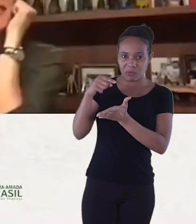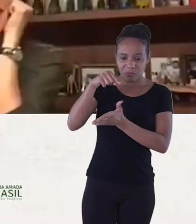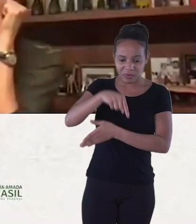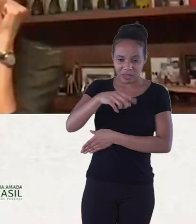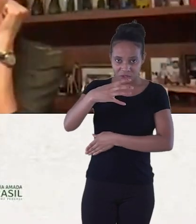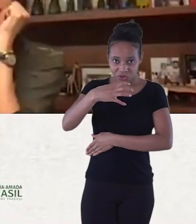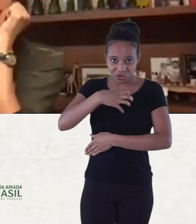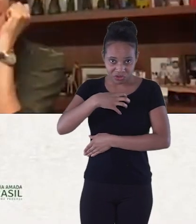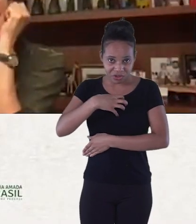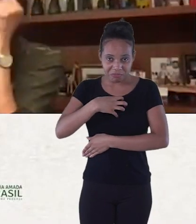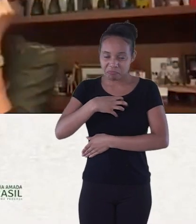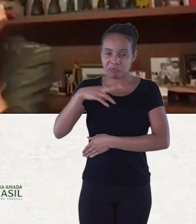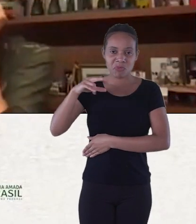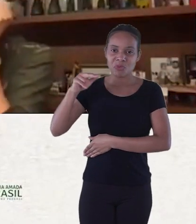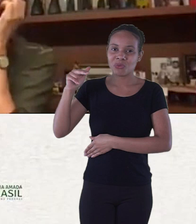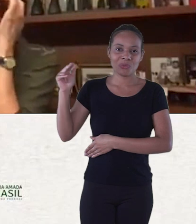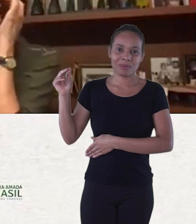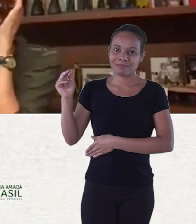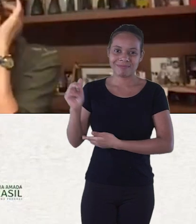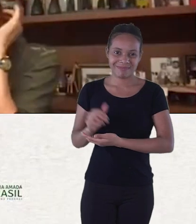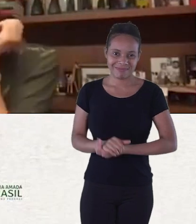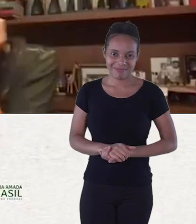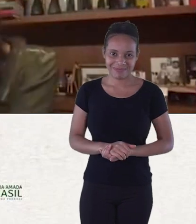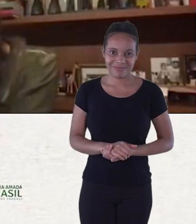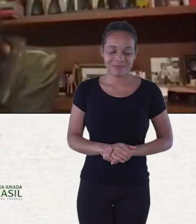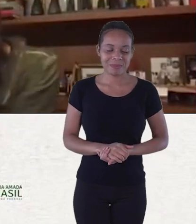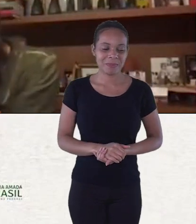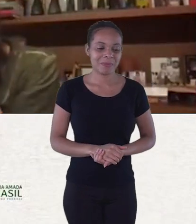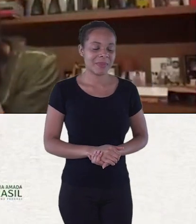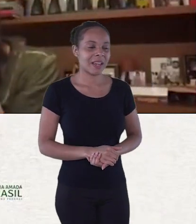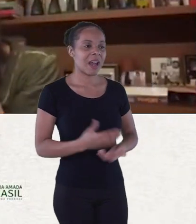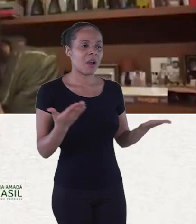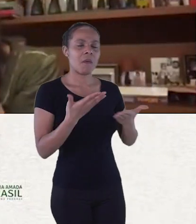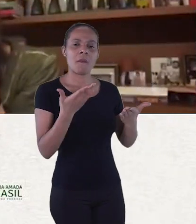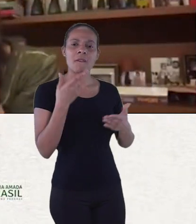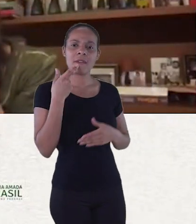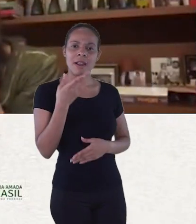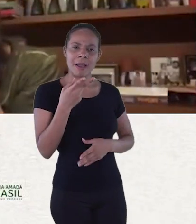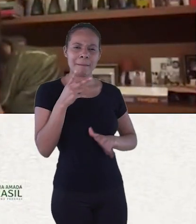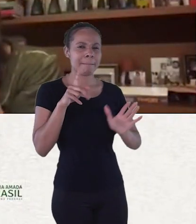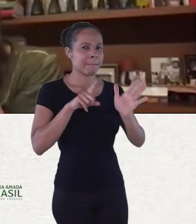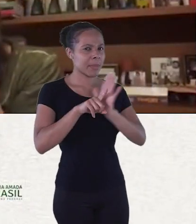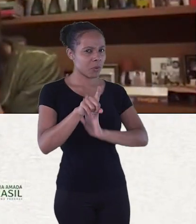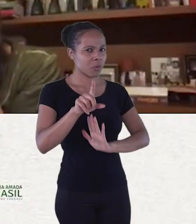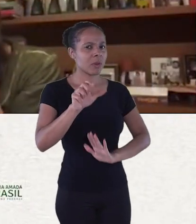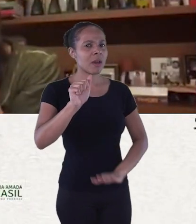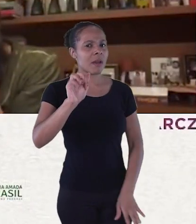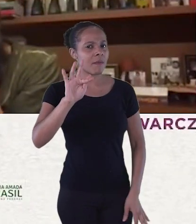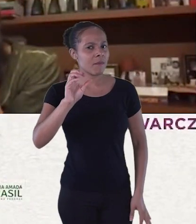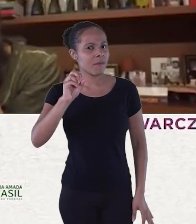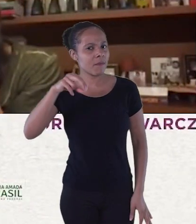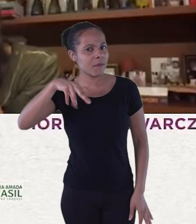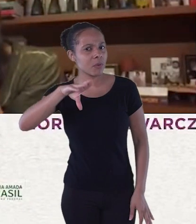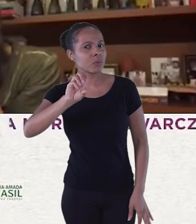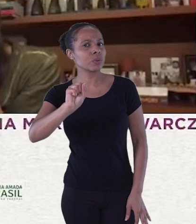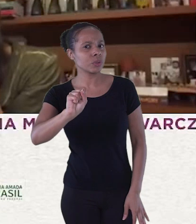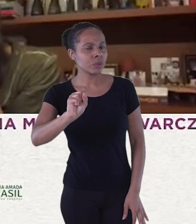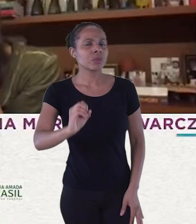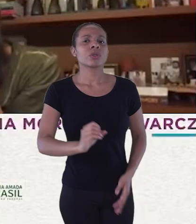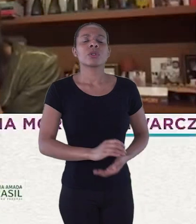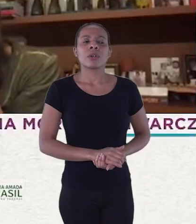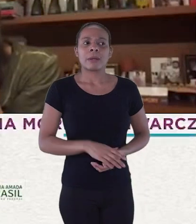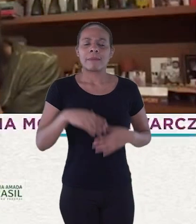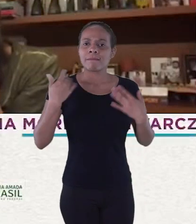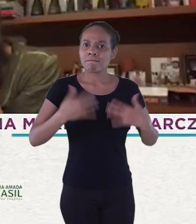Flávio. Não, eu queria falar, essa pergunta do Afonso foi provocou, então eu queria falar. Eu acho